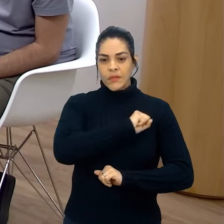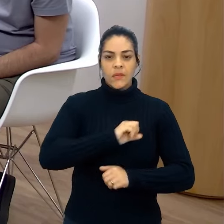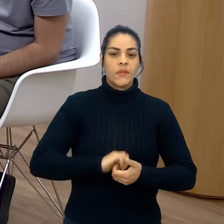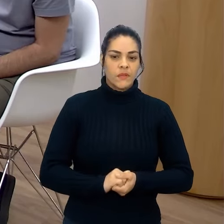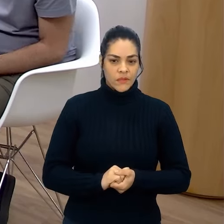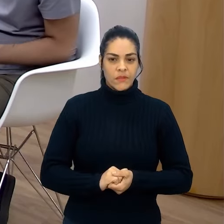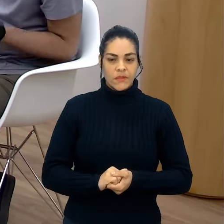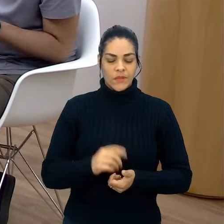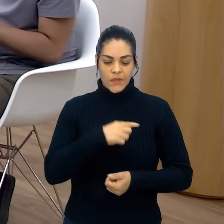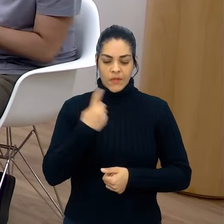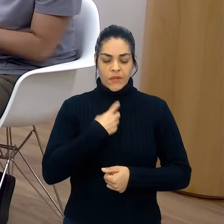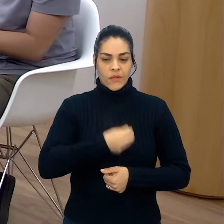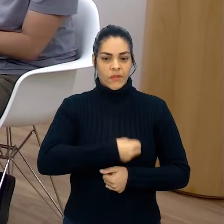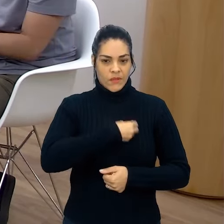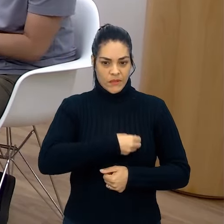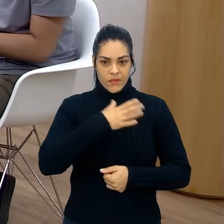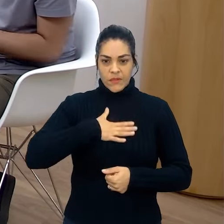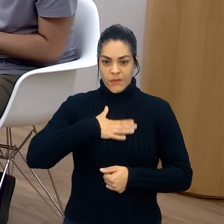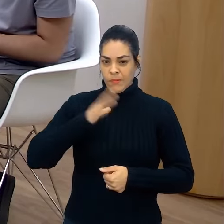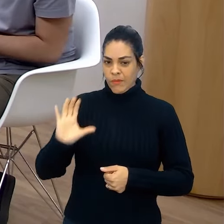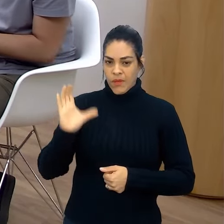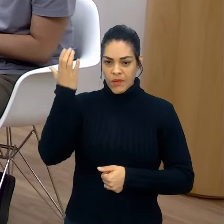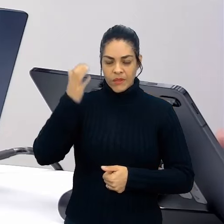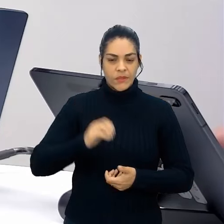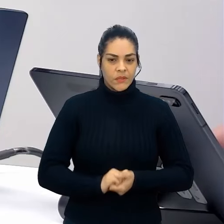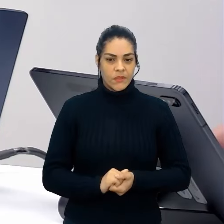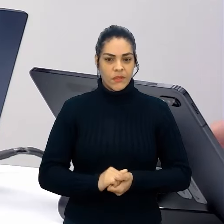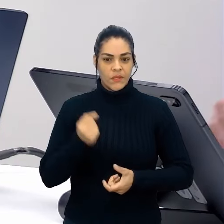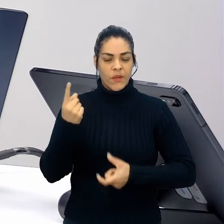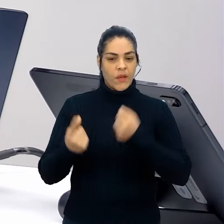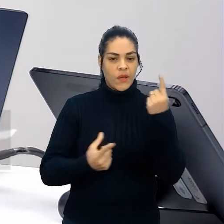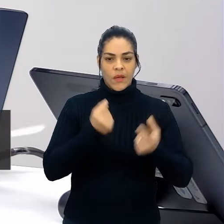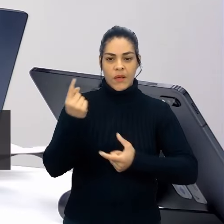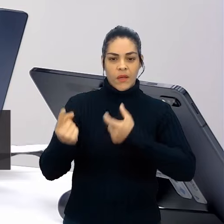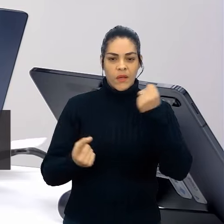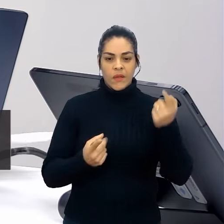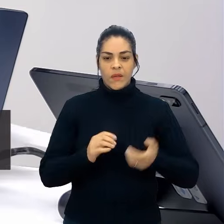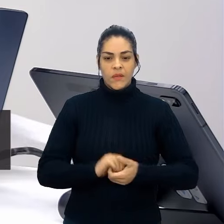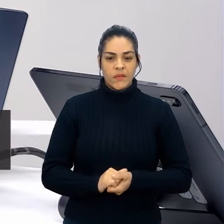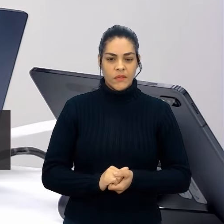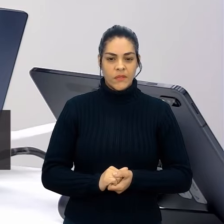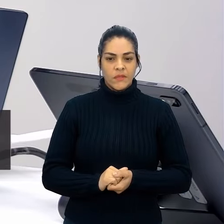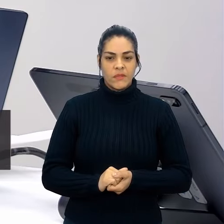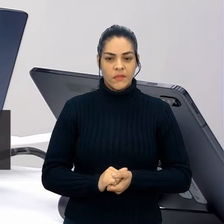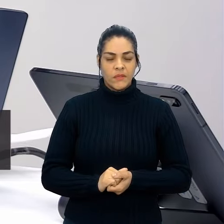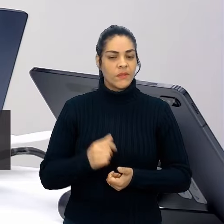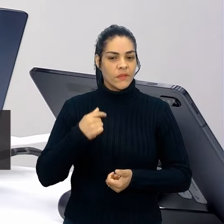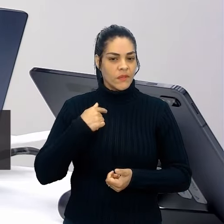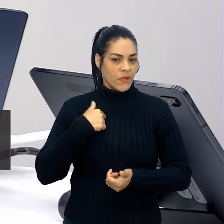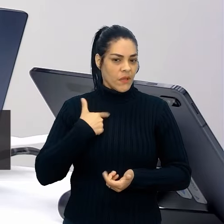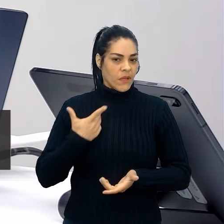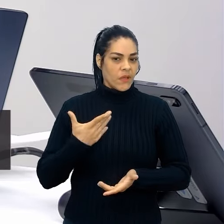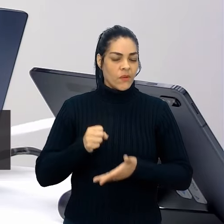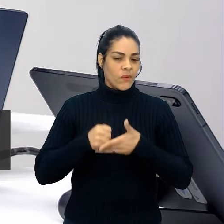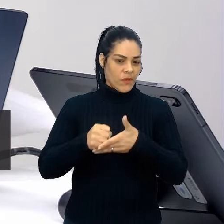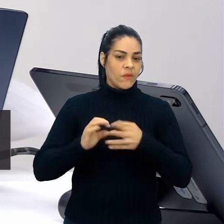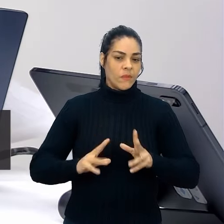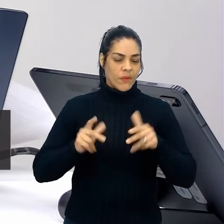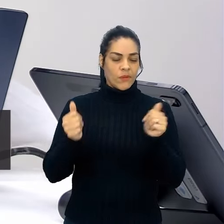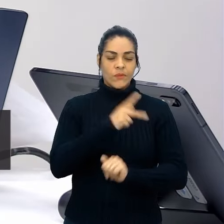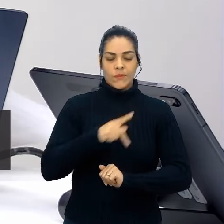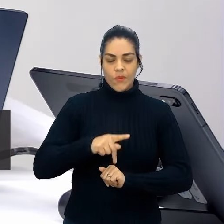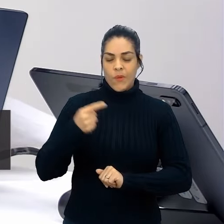nossas vidas. E na minha está acontecendo algumas. Então, a gente... eu vou levar, assim, professores, eu vou